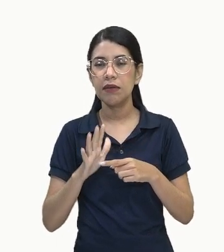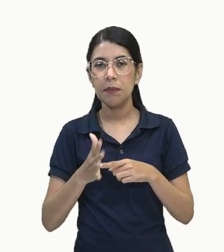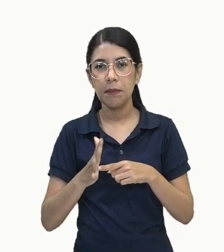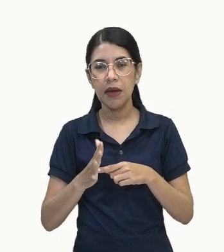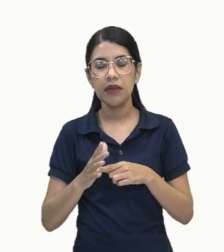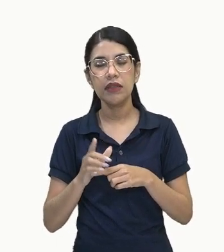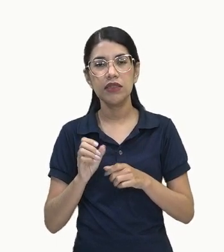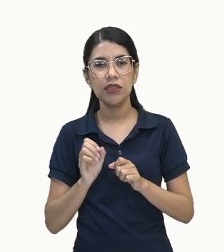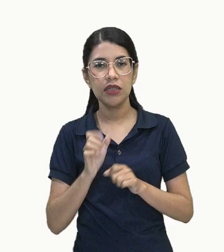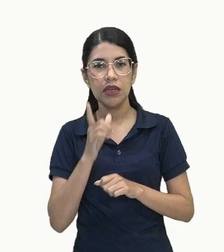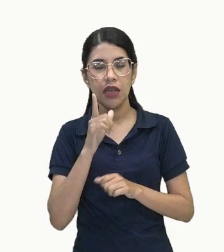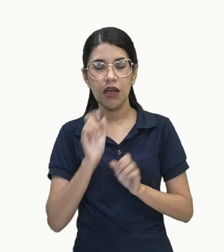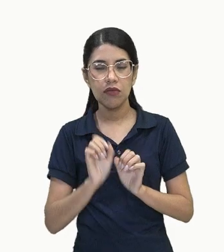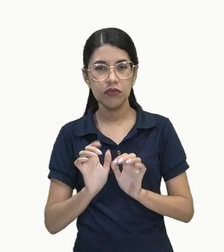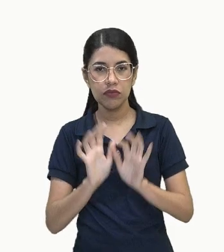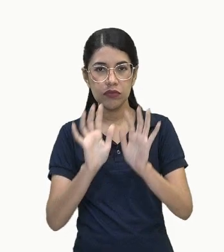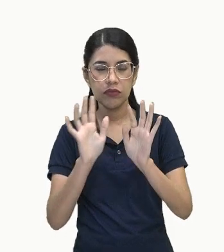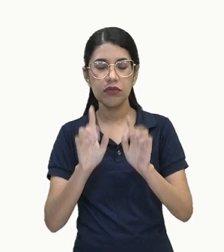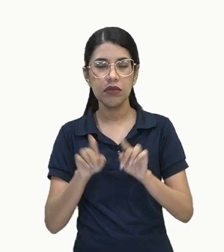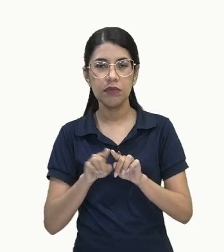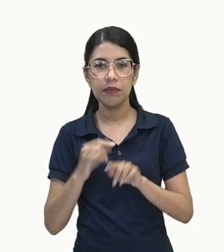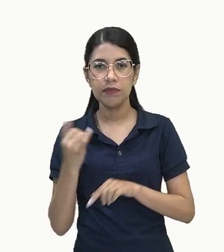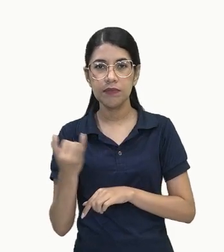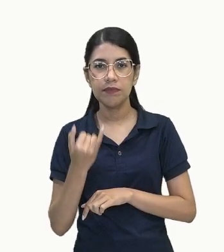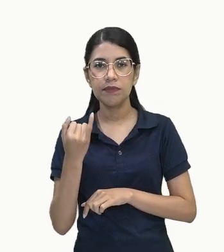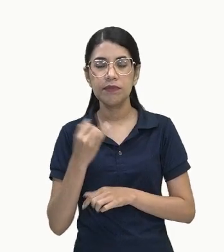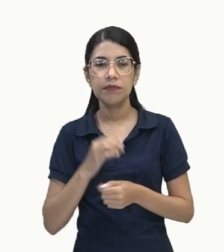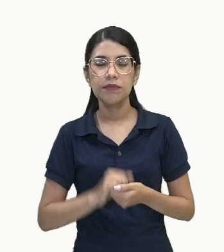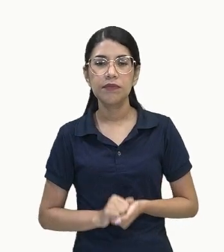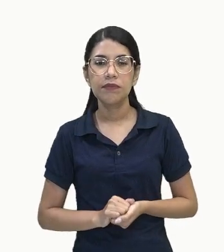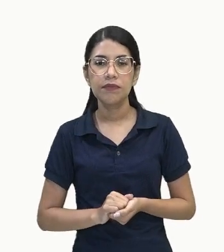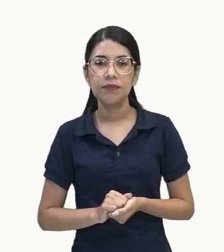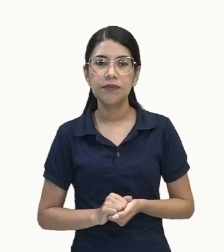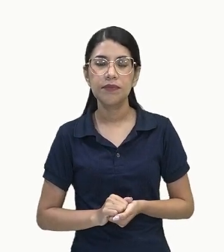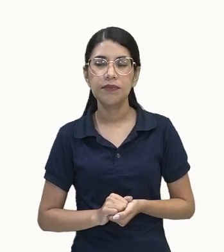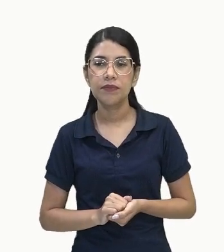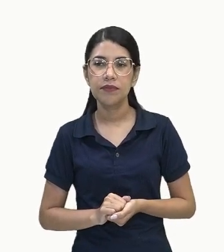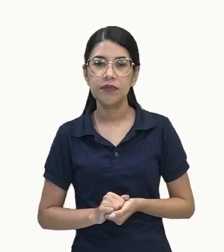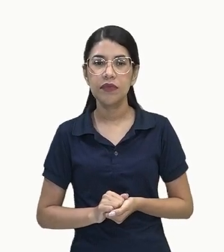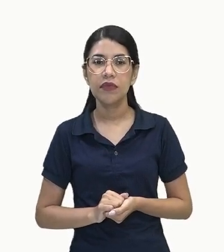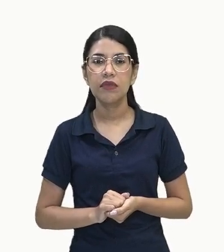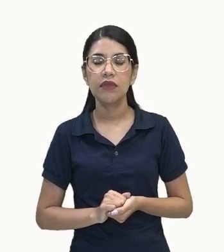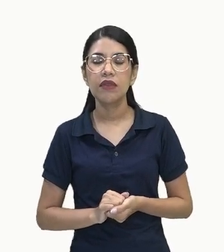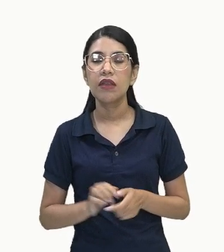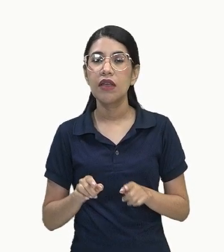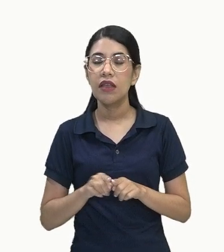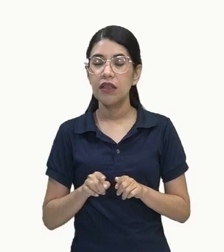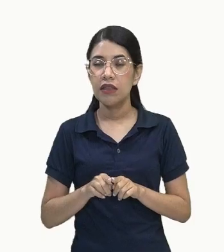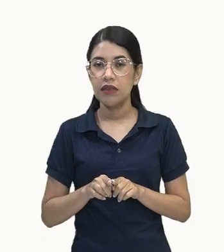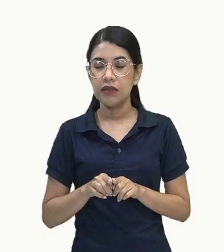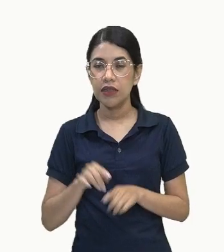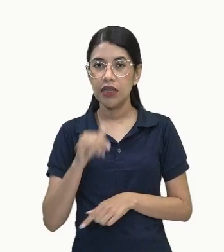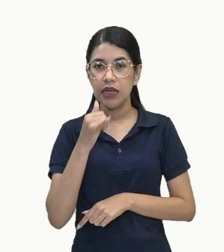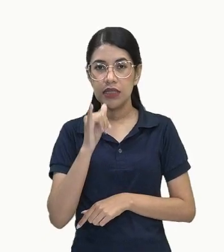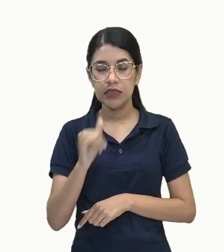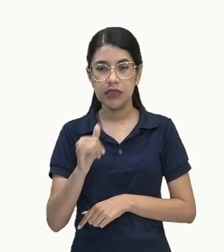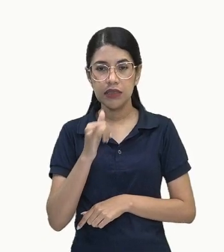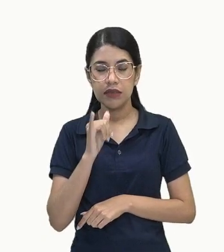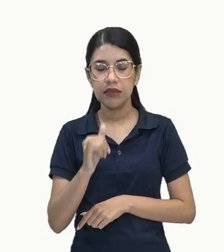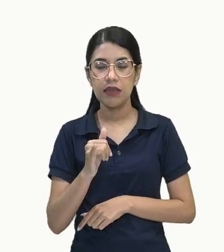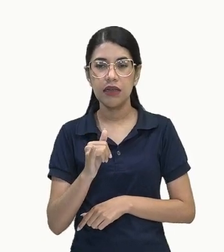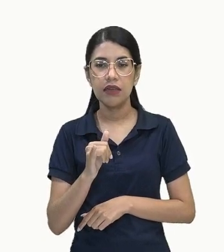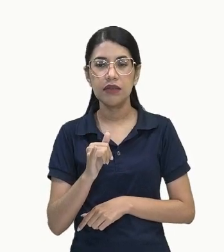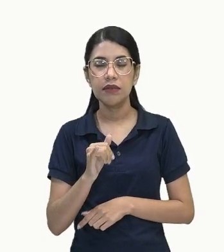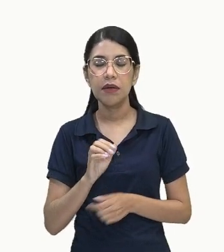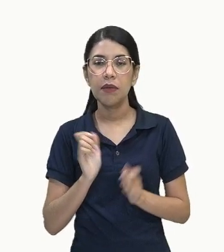é um ponto importante. Vamos adiante. Além disso, a energia elétrica,